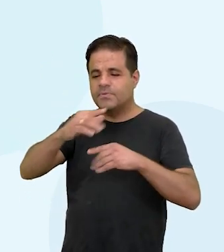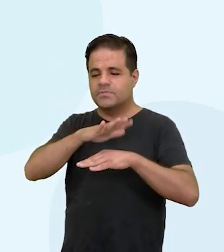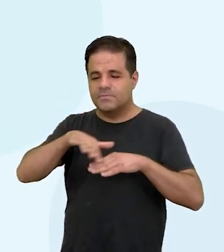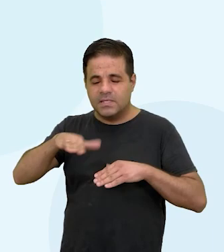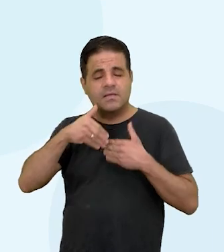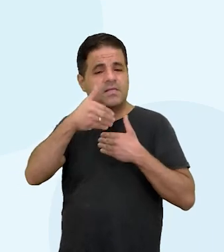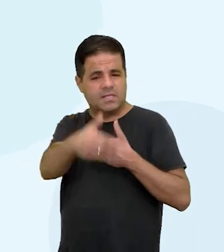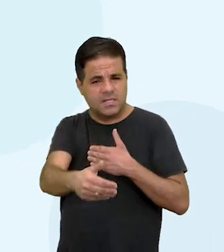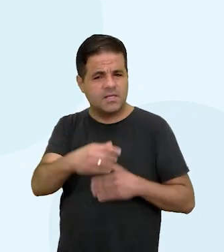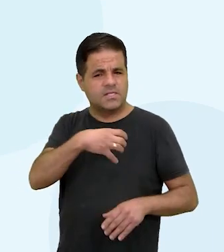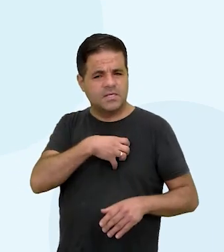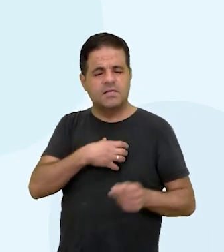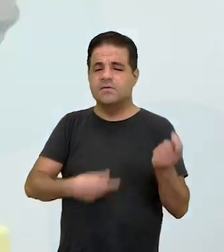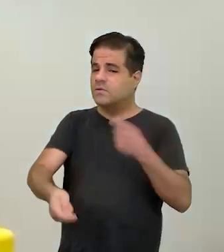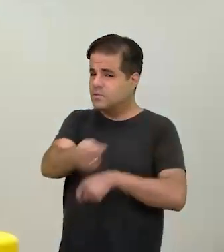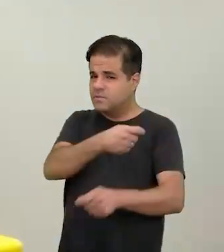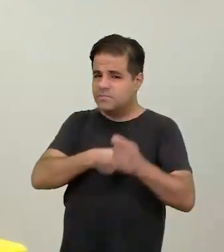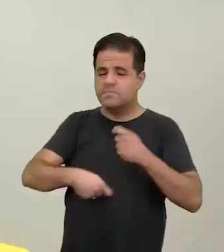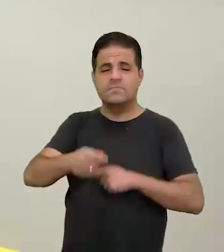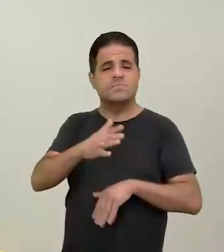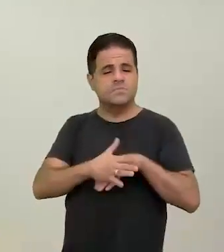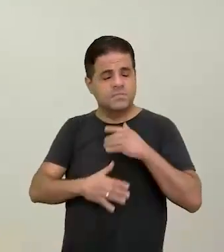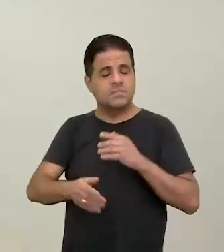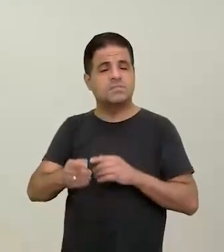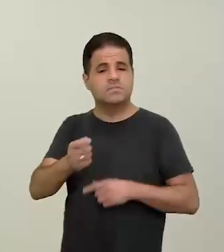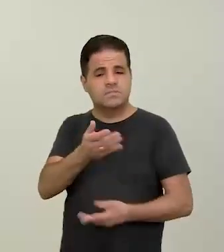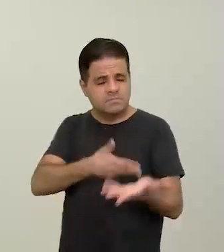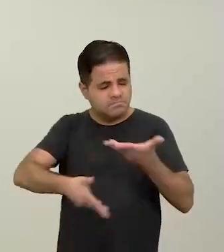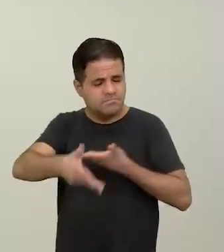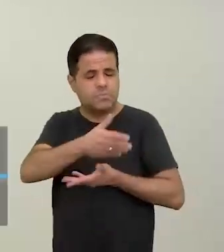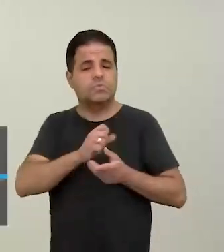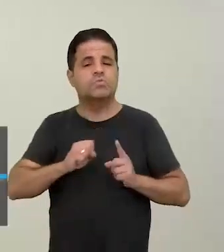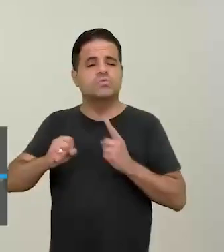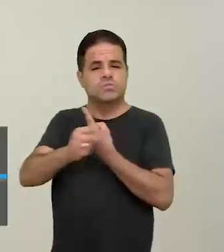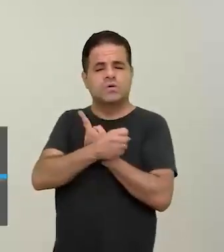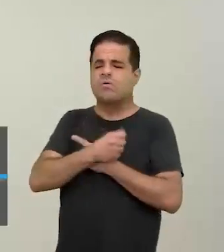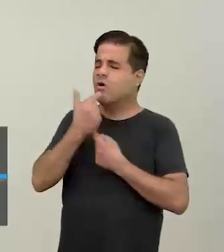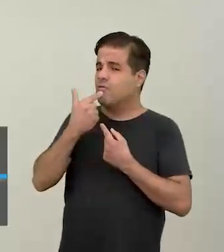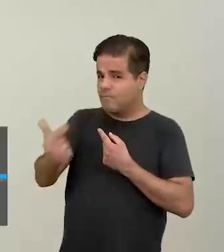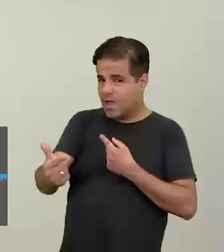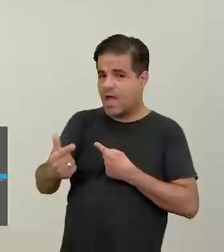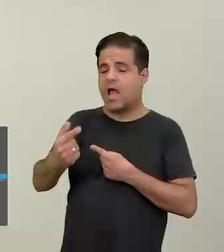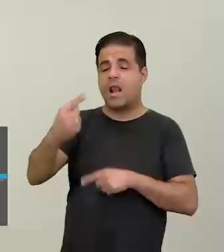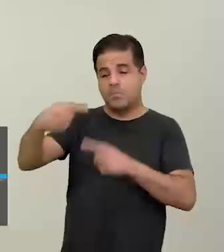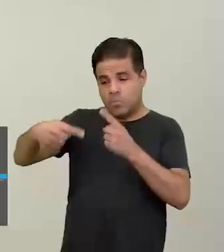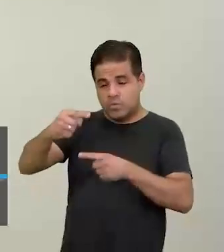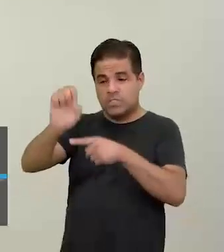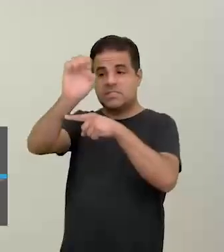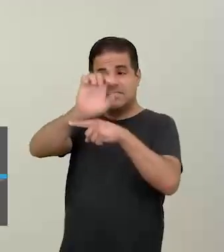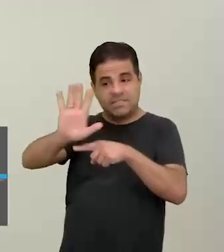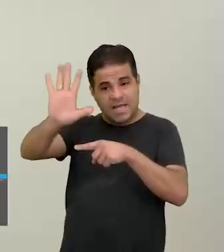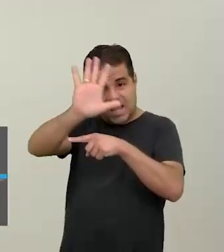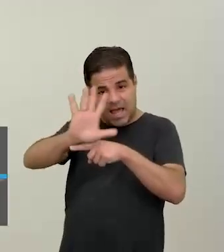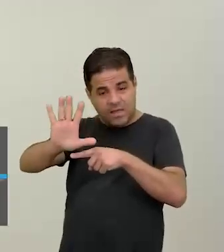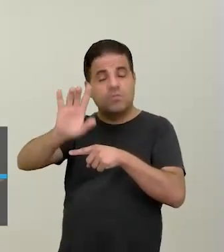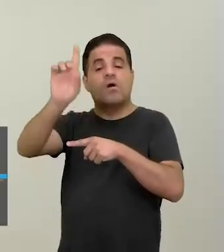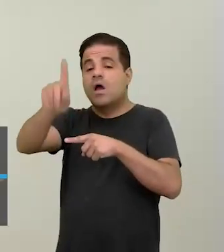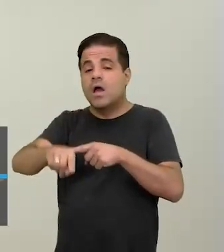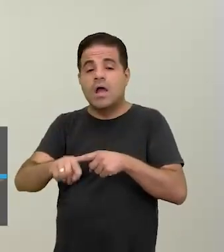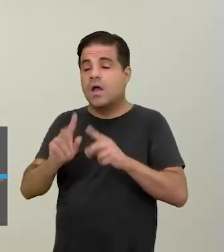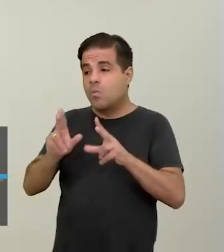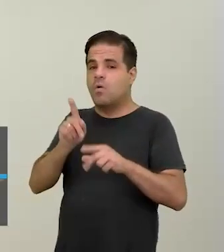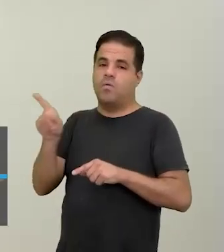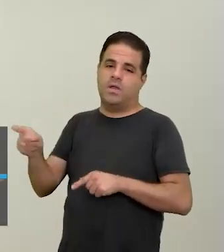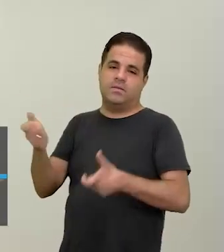que é a maneira com que nós administramos as nossas relações sociais. Quando a gente fala da política numa esfera de Estado, é basicamente o que o